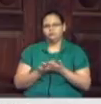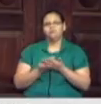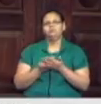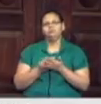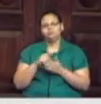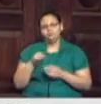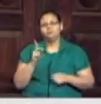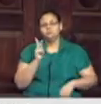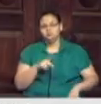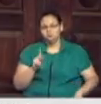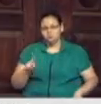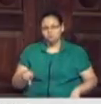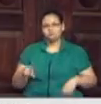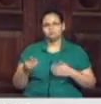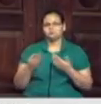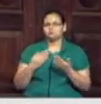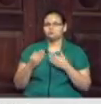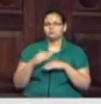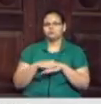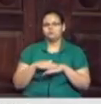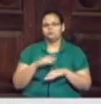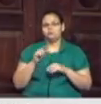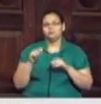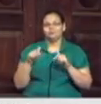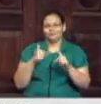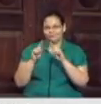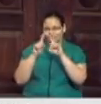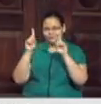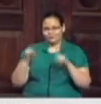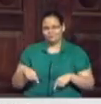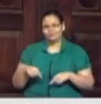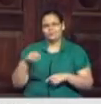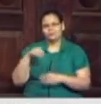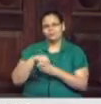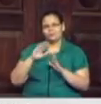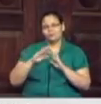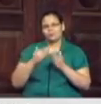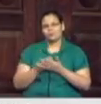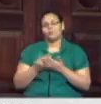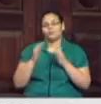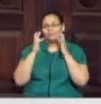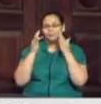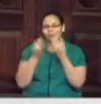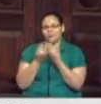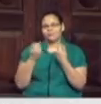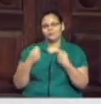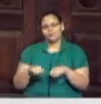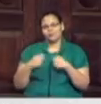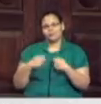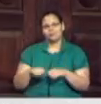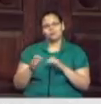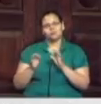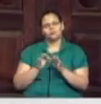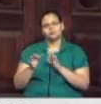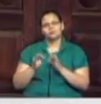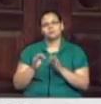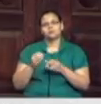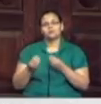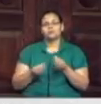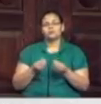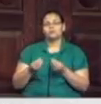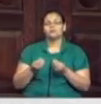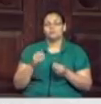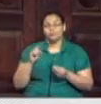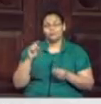escolares, professores, profissionais da educação, alunos e famílias também, que devem se organizar, porque vão ter que se funcionar de outra forma,